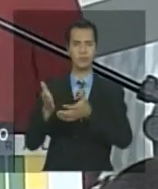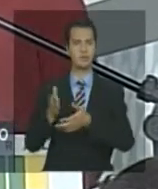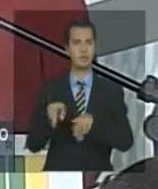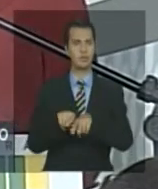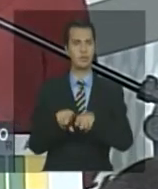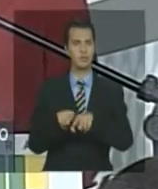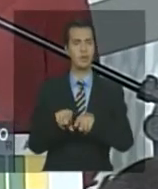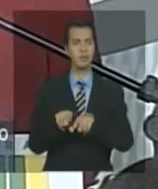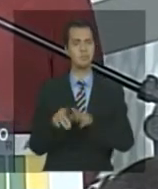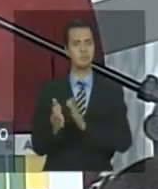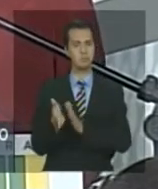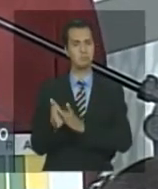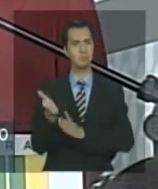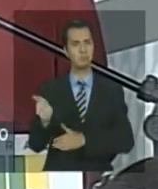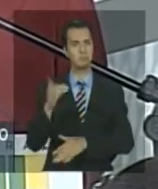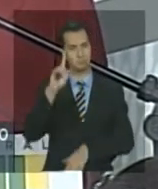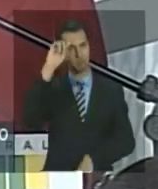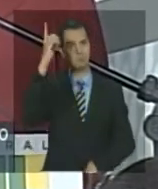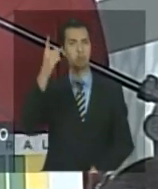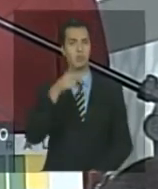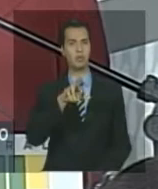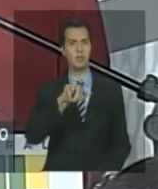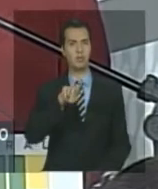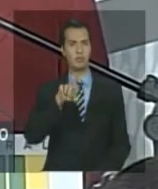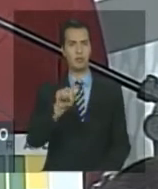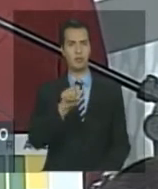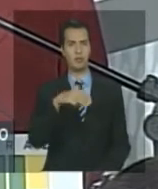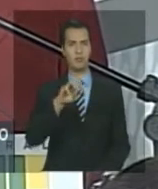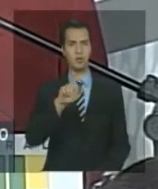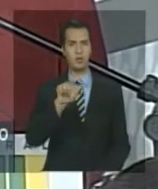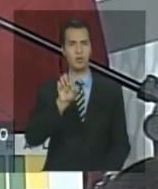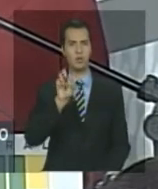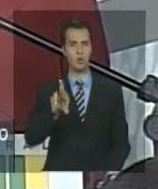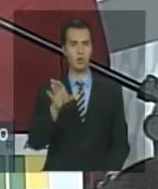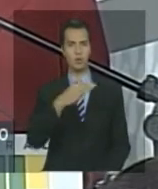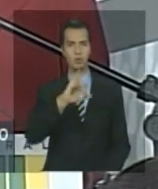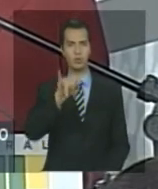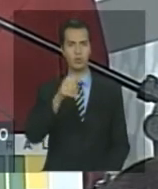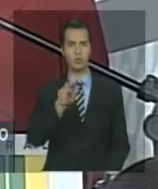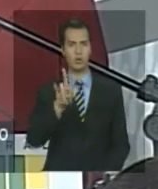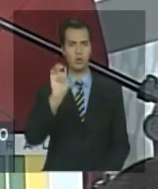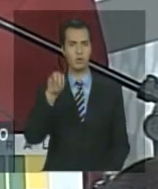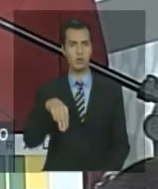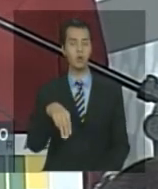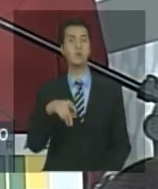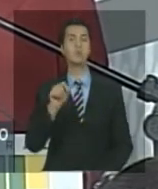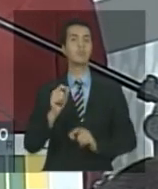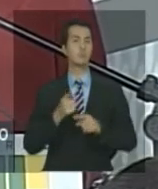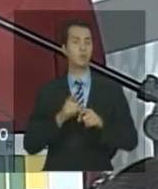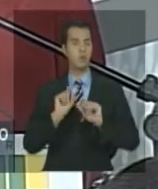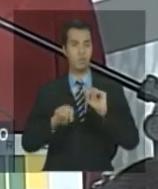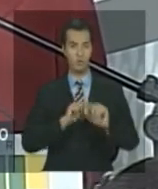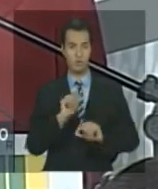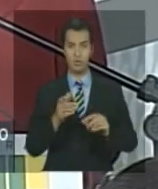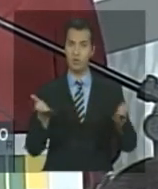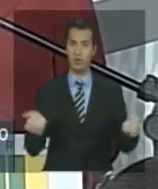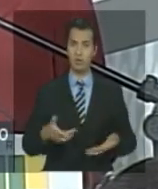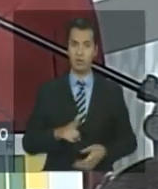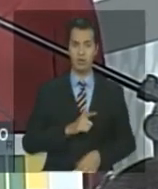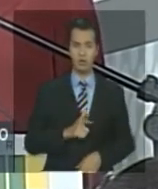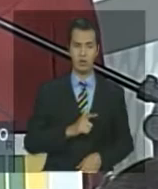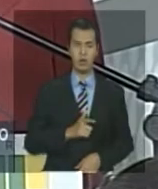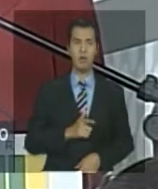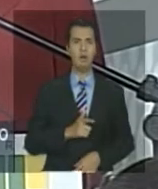nós temos de fazer com que esse programa Brasil Sem Miséria, Rio Sem Miséria,